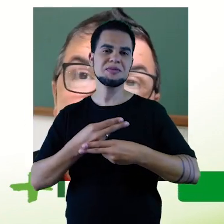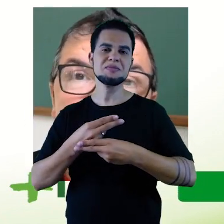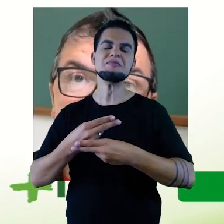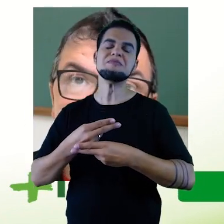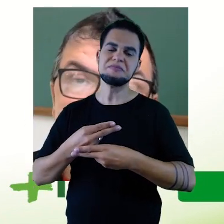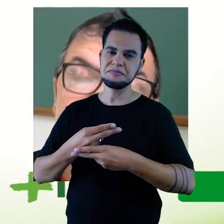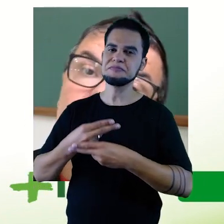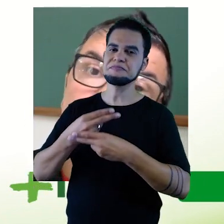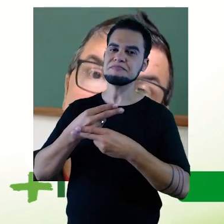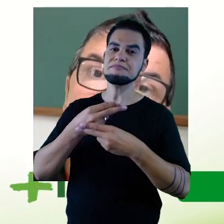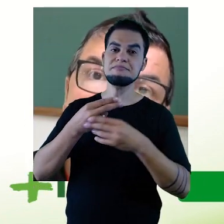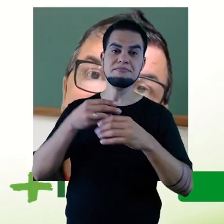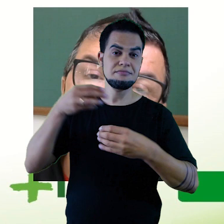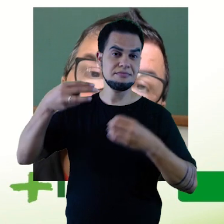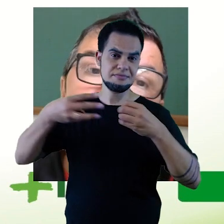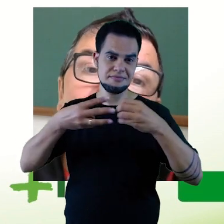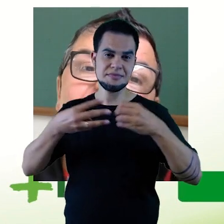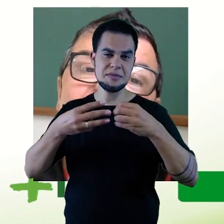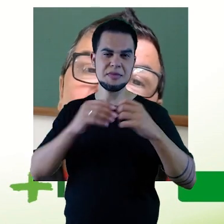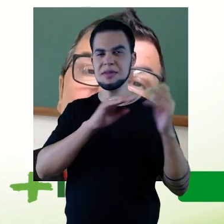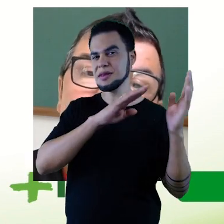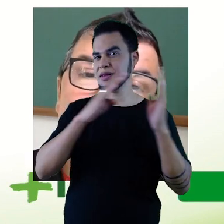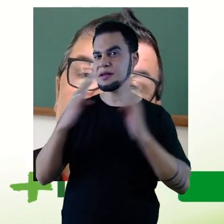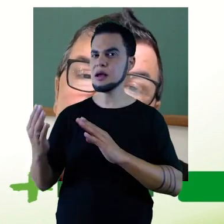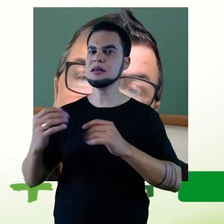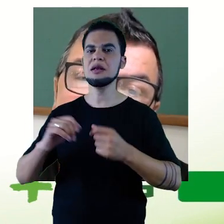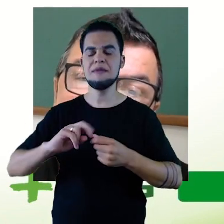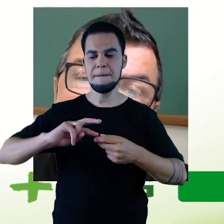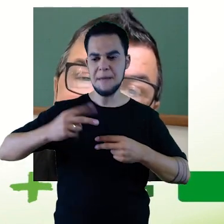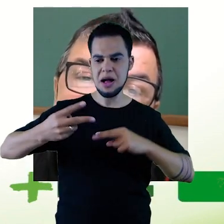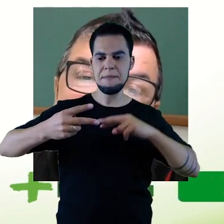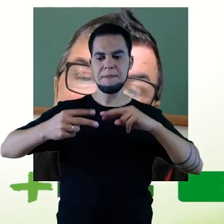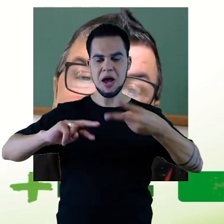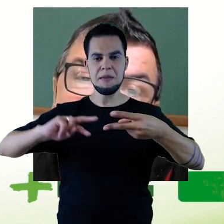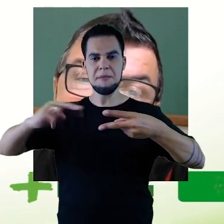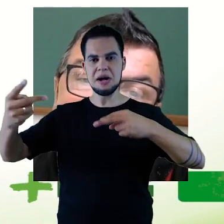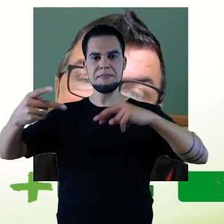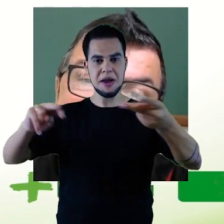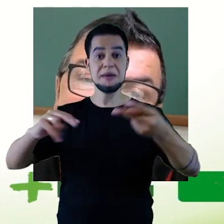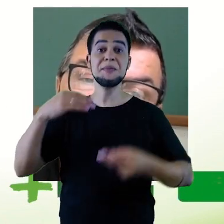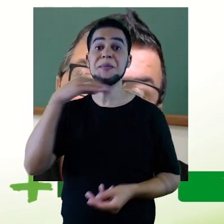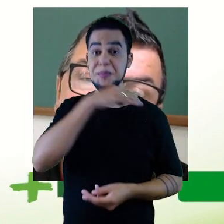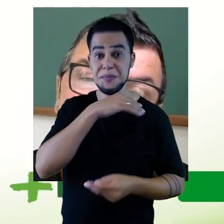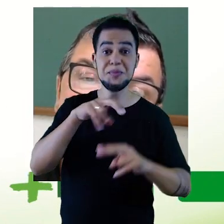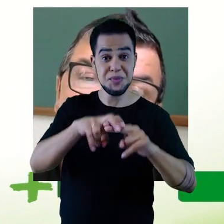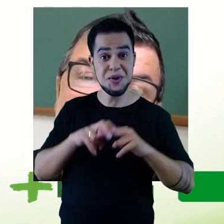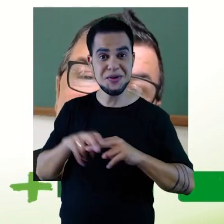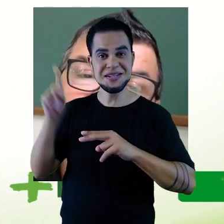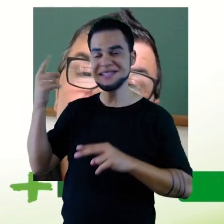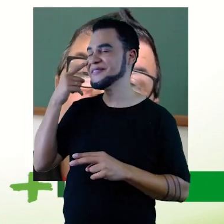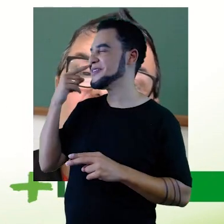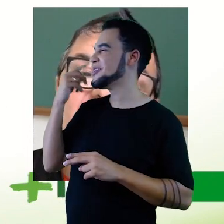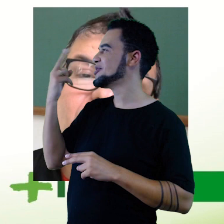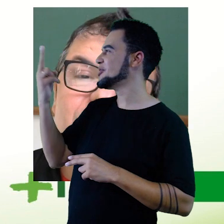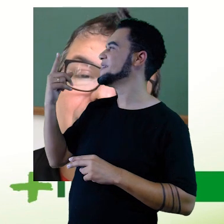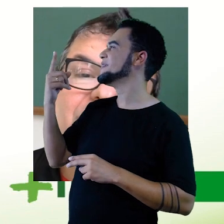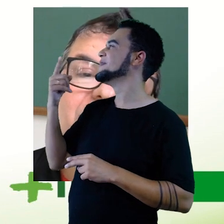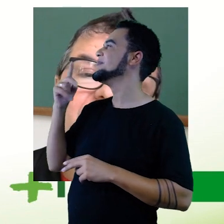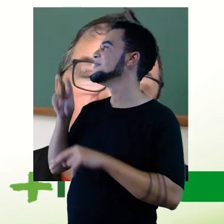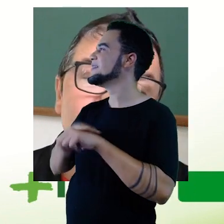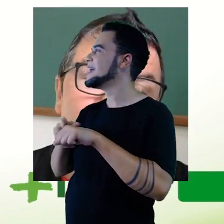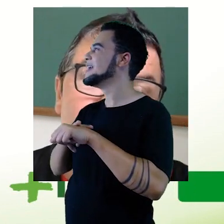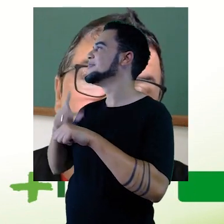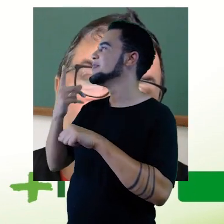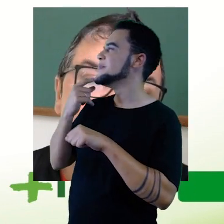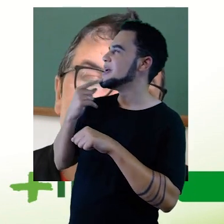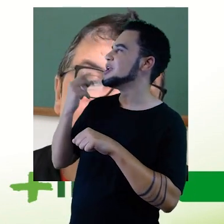celular mitótica ou meiótica, a célula replica o material genético dela. Por isso que você está vendo aqui 2 cromossomos verdinhos, 2